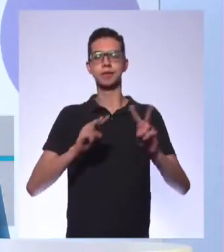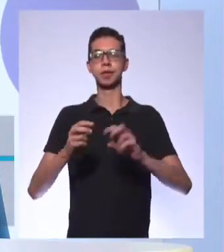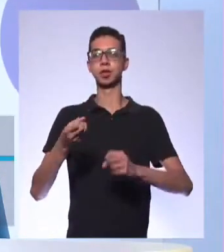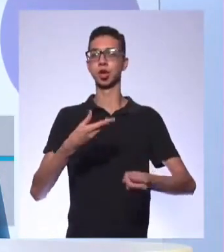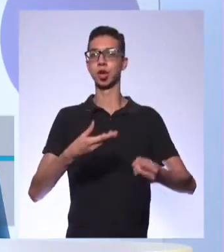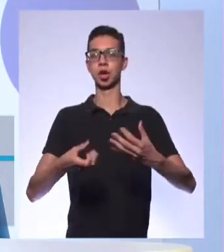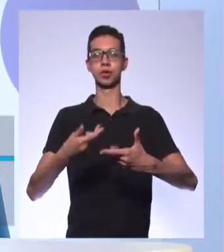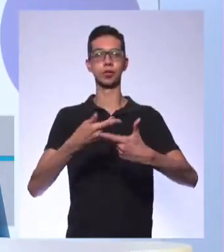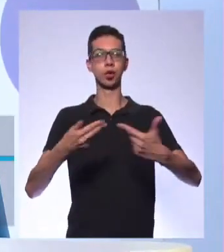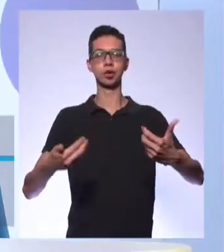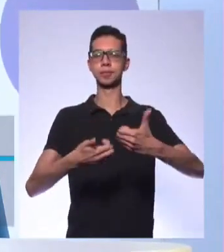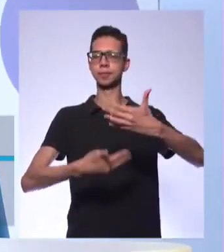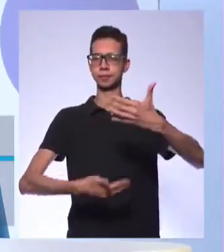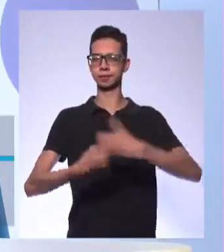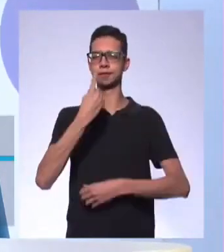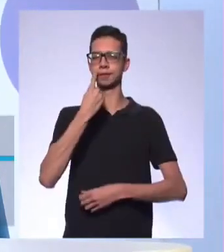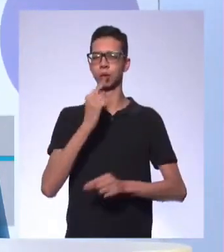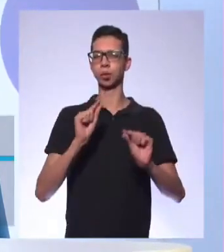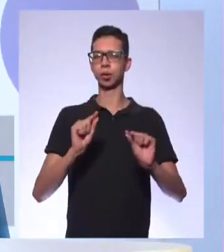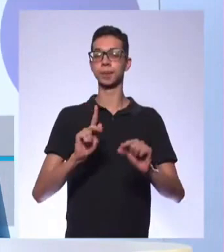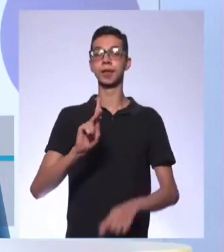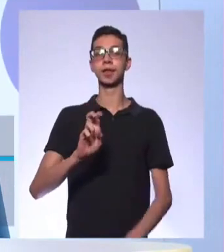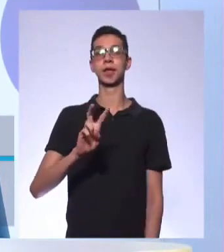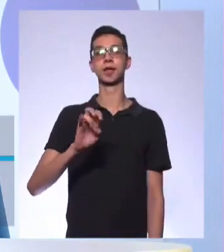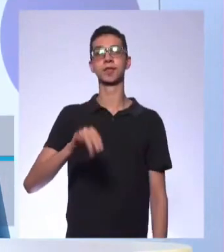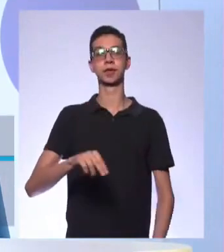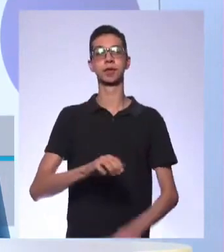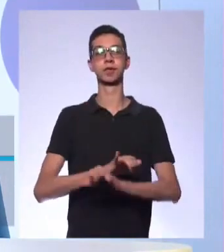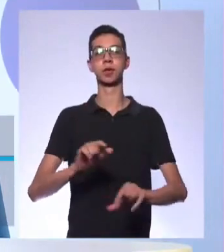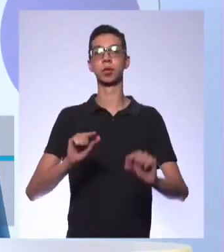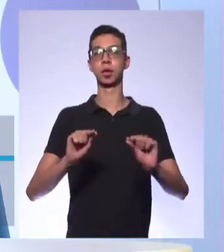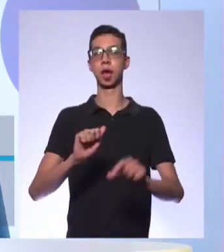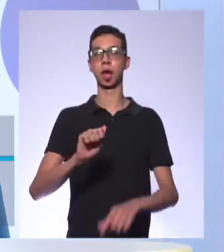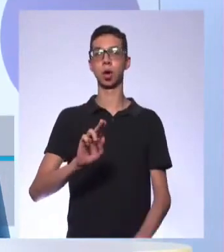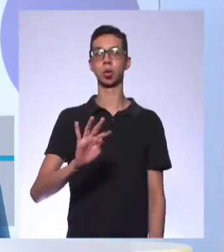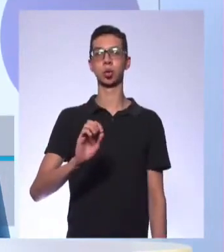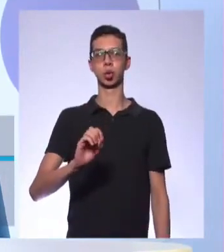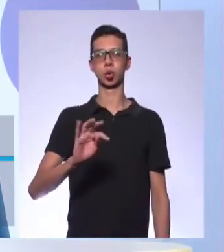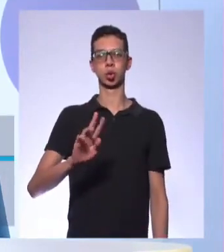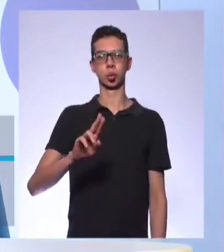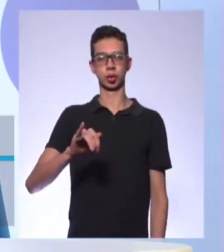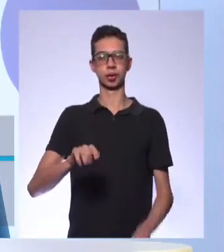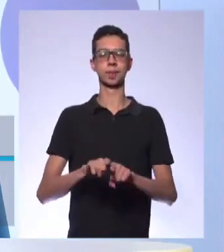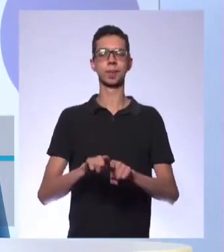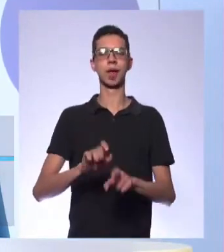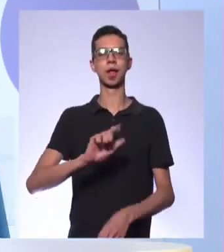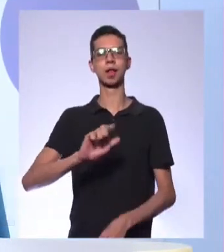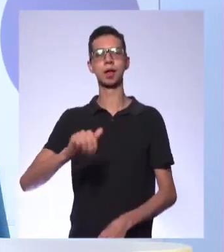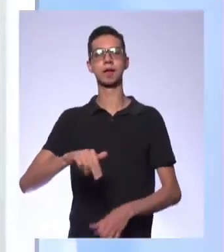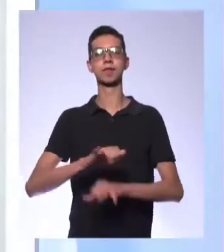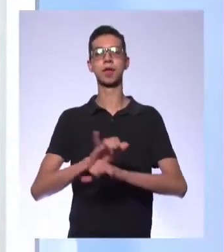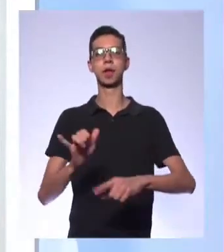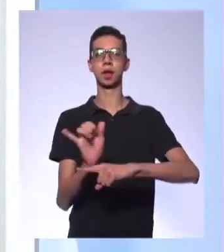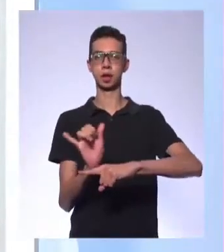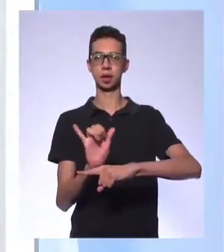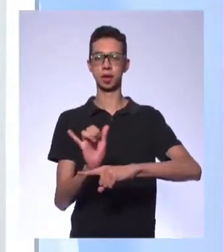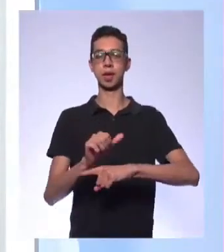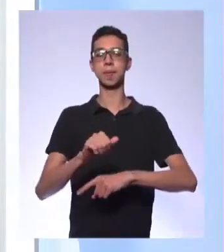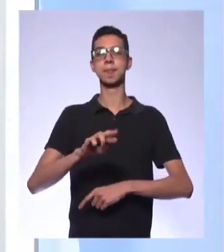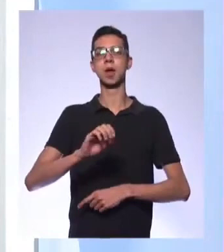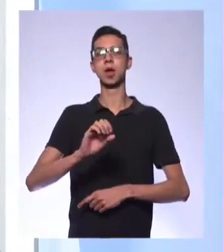conseguiu escrever. Kevin, Autotune. Alan, YouTube. Marcos, redes sociais.